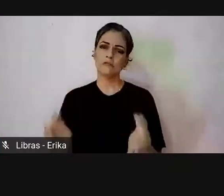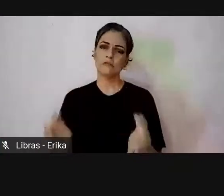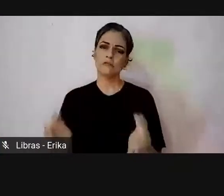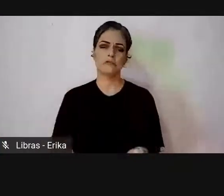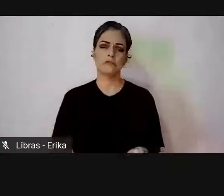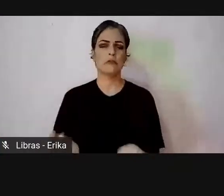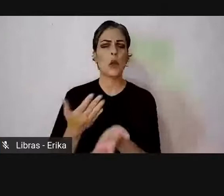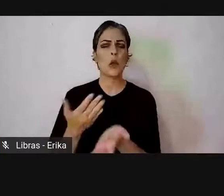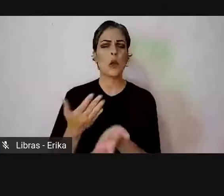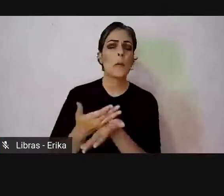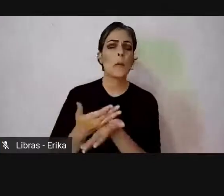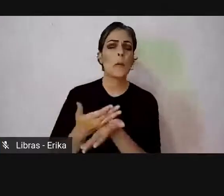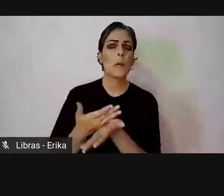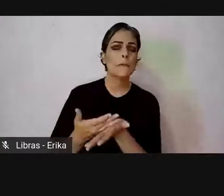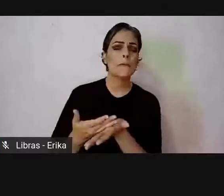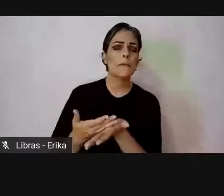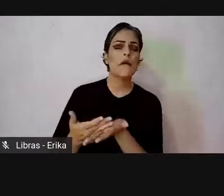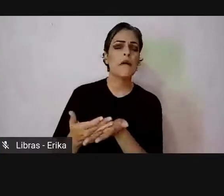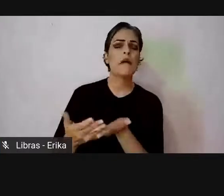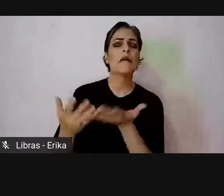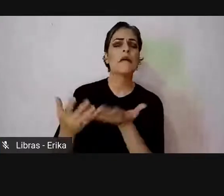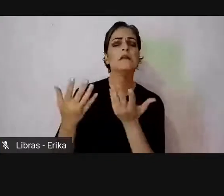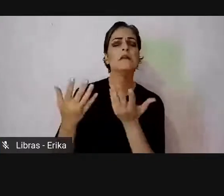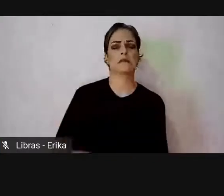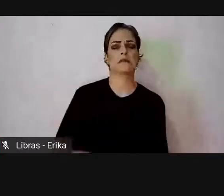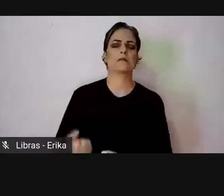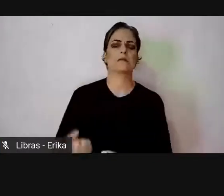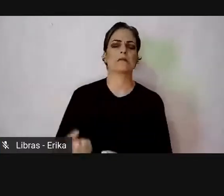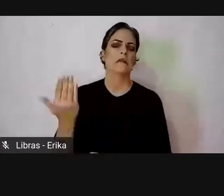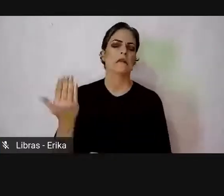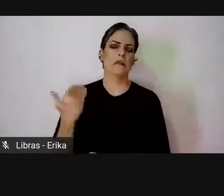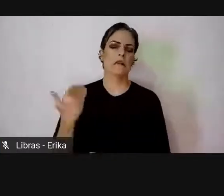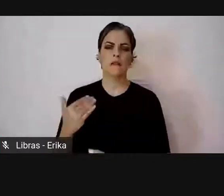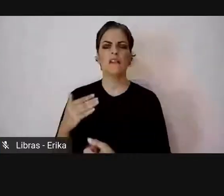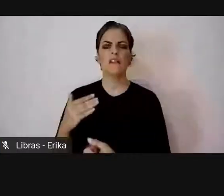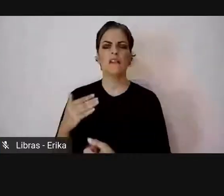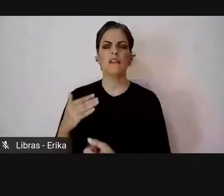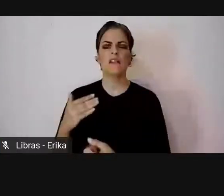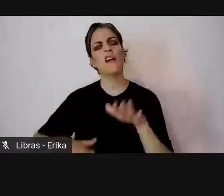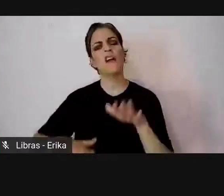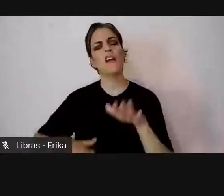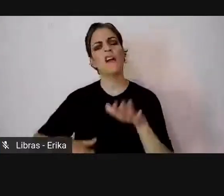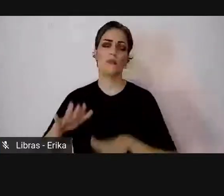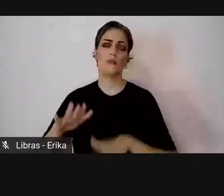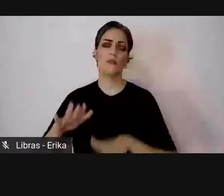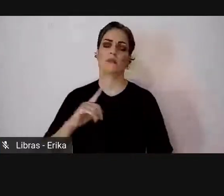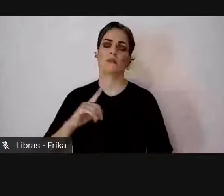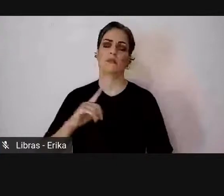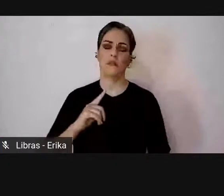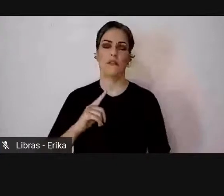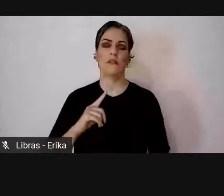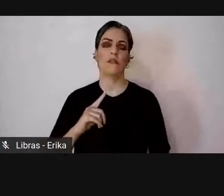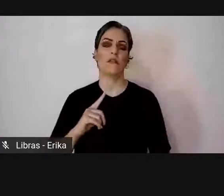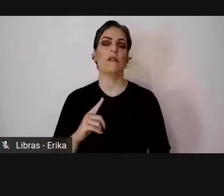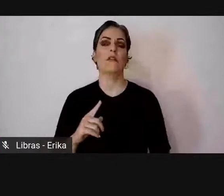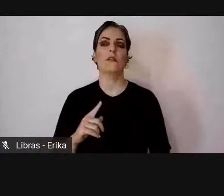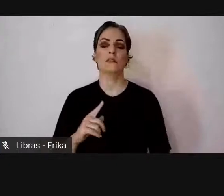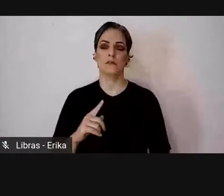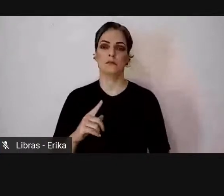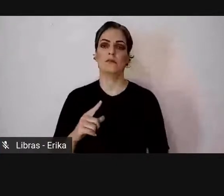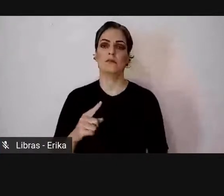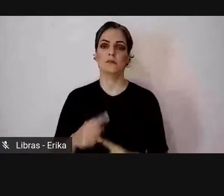que talvez um órgão institucional, a partir da estrutura da Câmara dos Deputados,